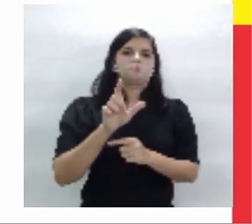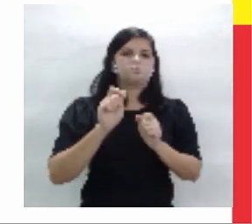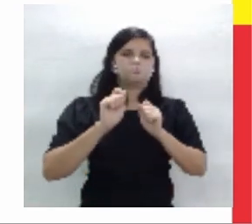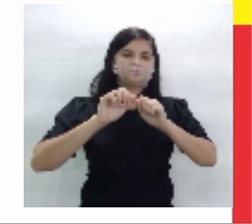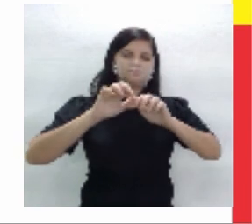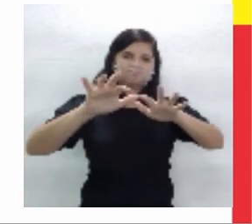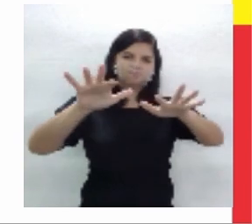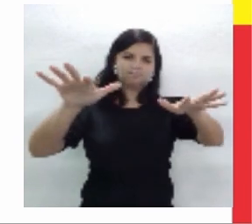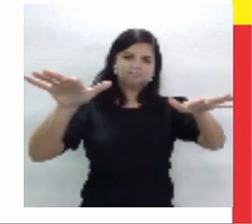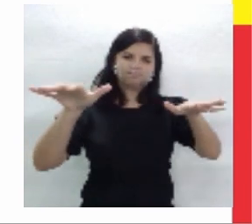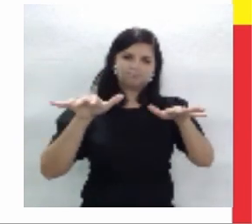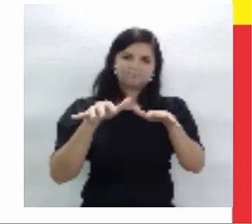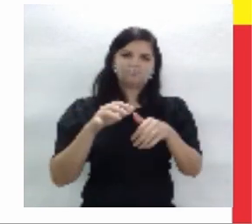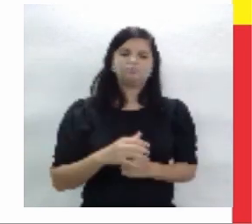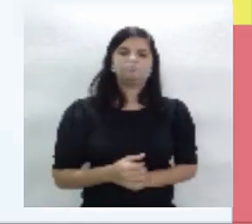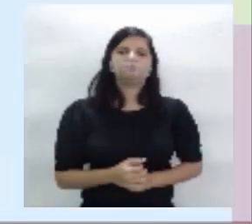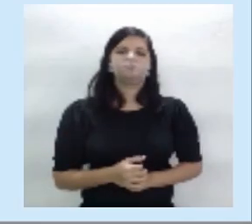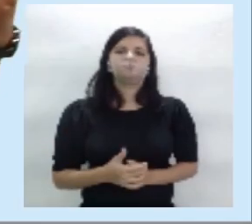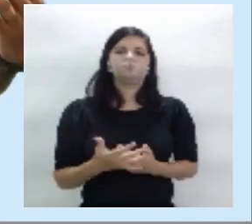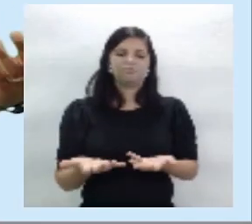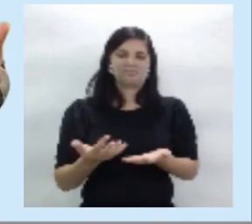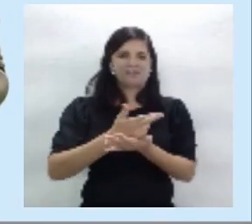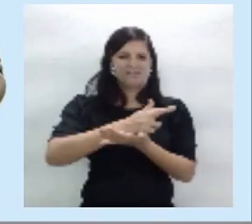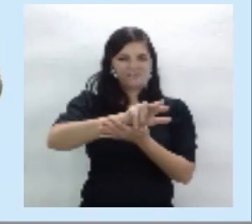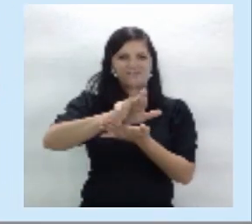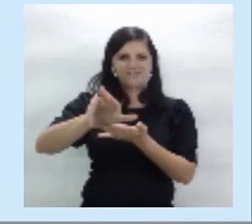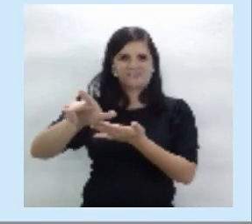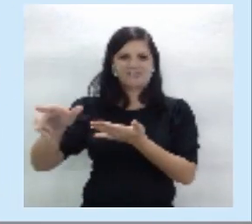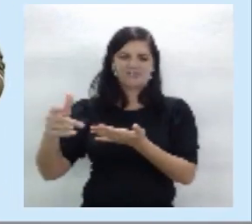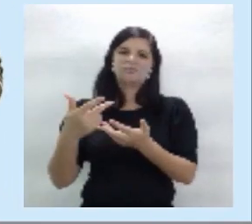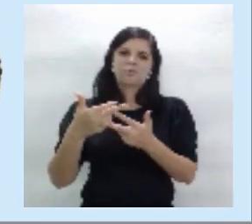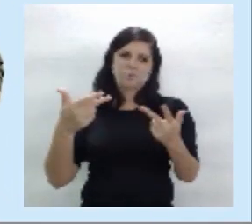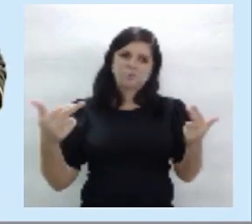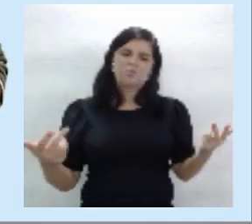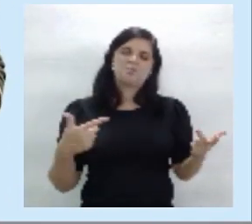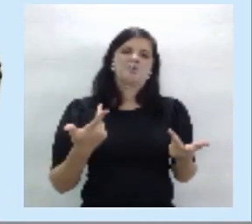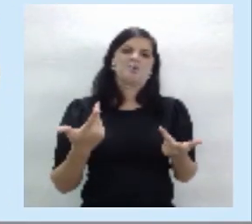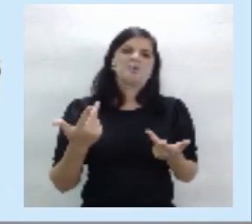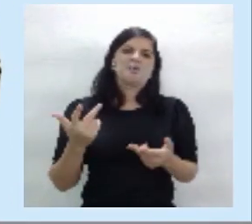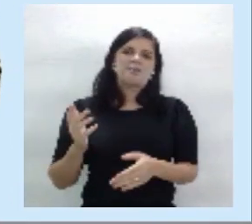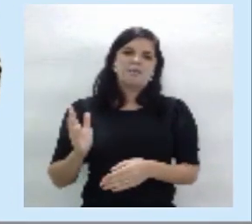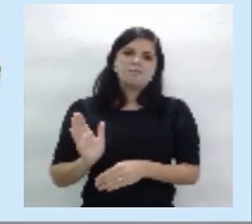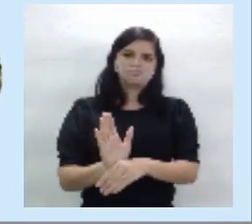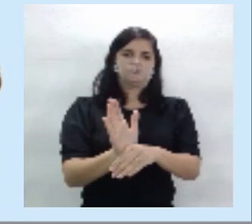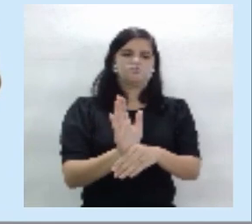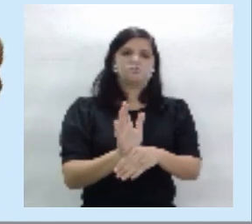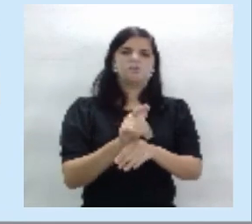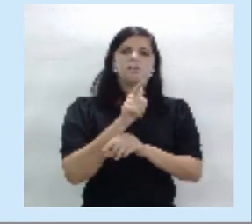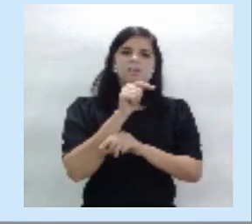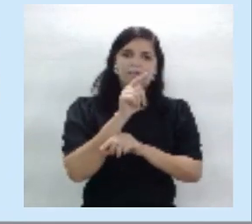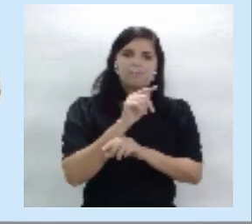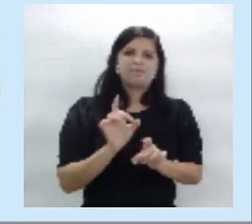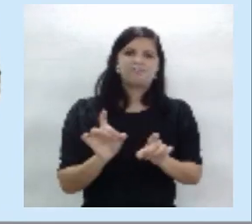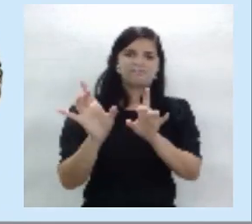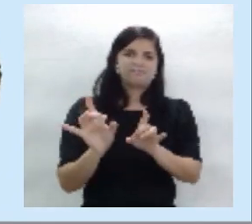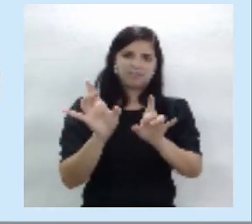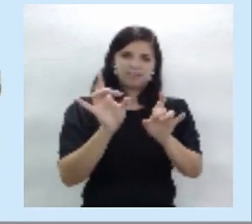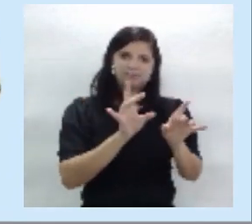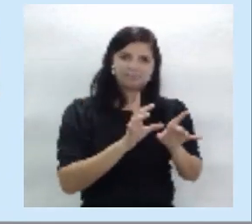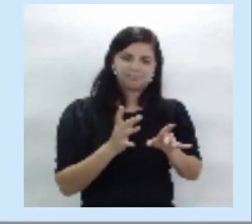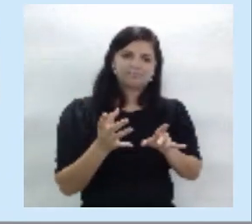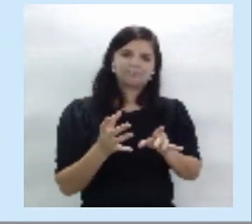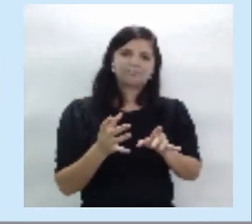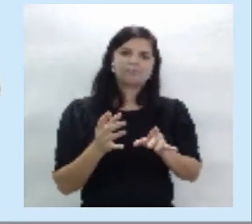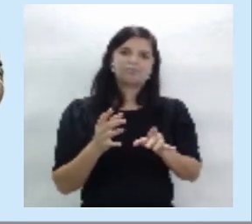maiores. Olha para mim, oitavo ano. Então, são vários fatores aí que faz com que a água ela seja comercializada. Ela não